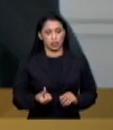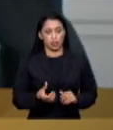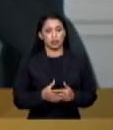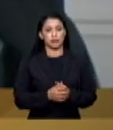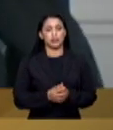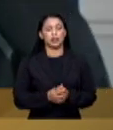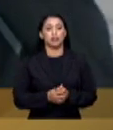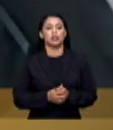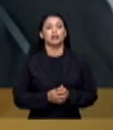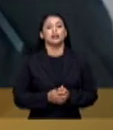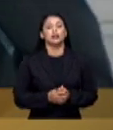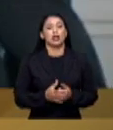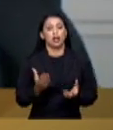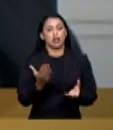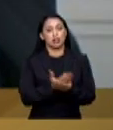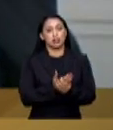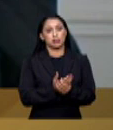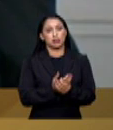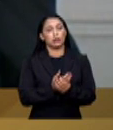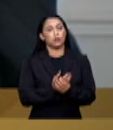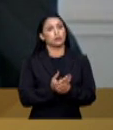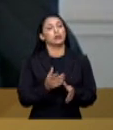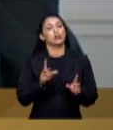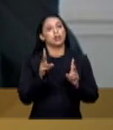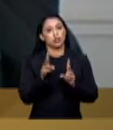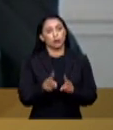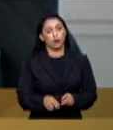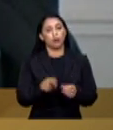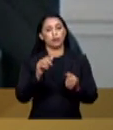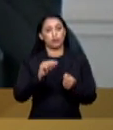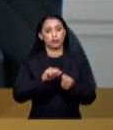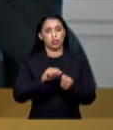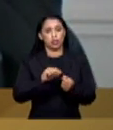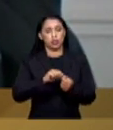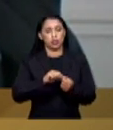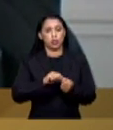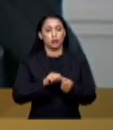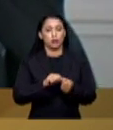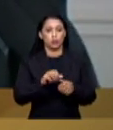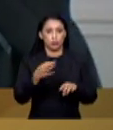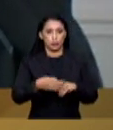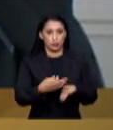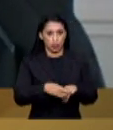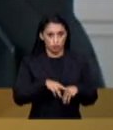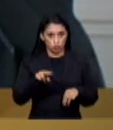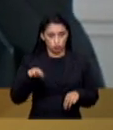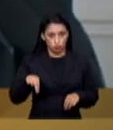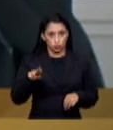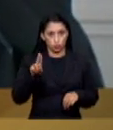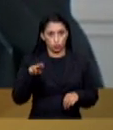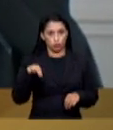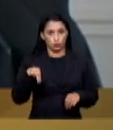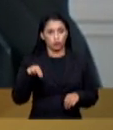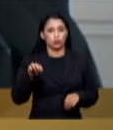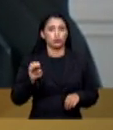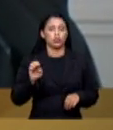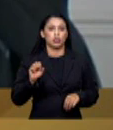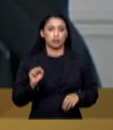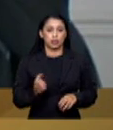improcedente a ação, como fez o eminente ministro Nunes Marques. No